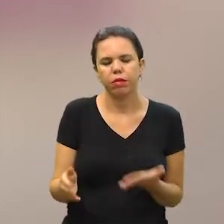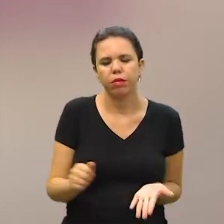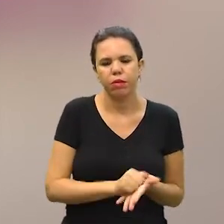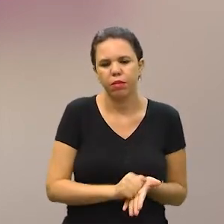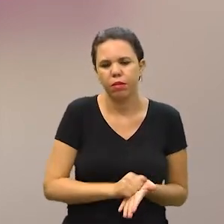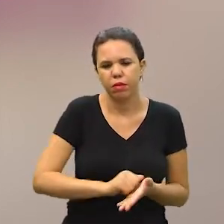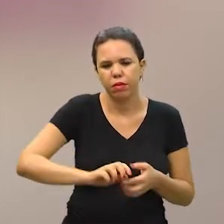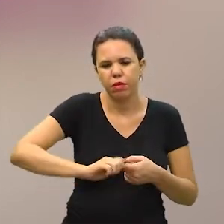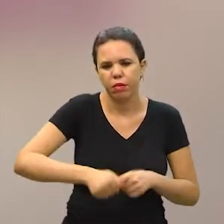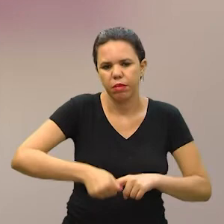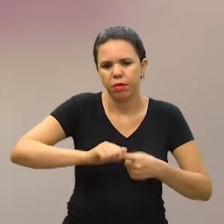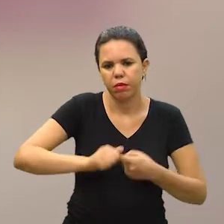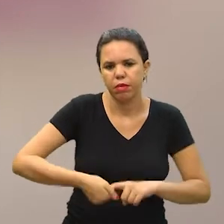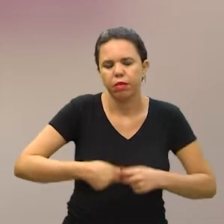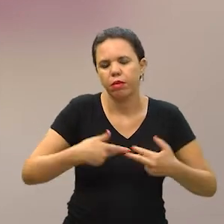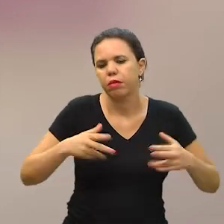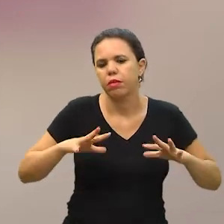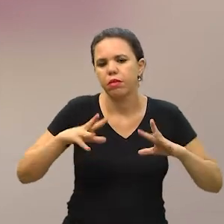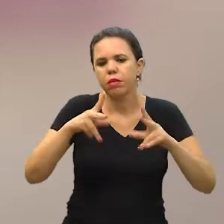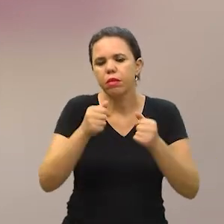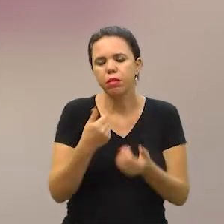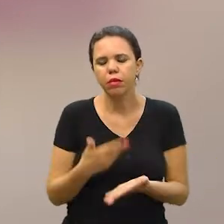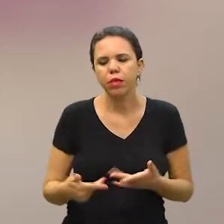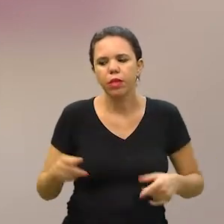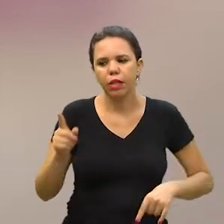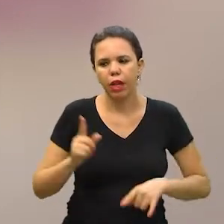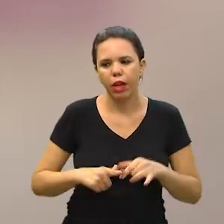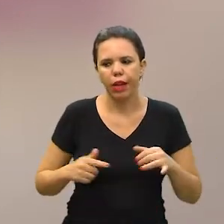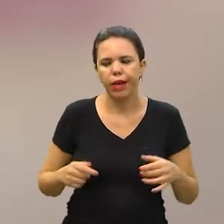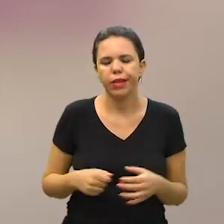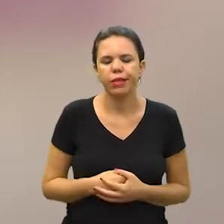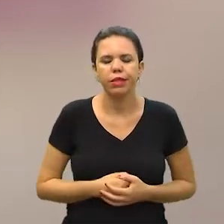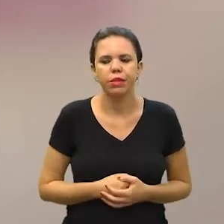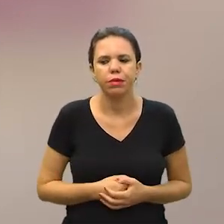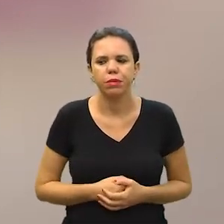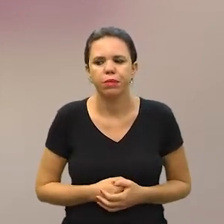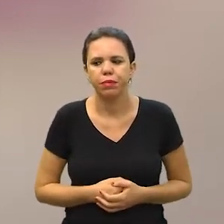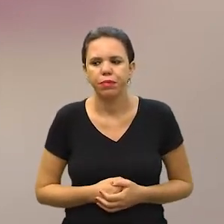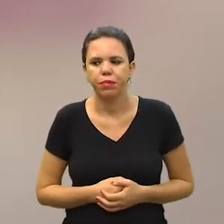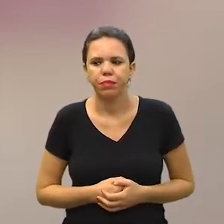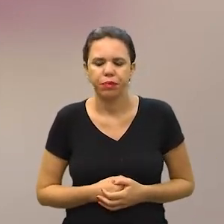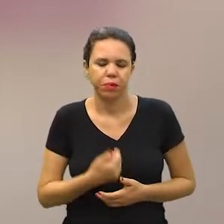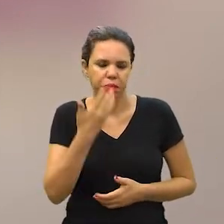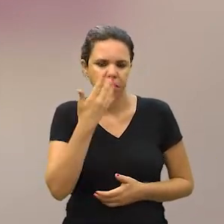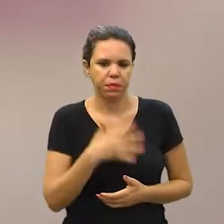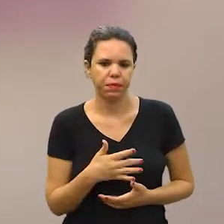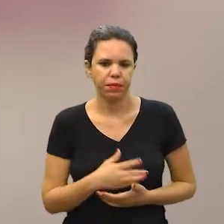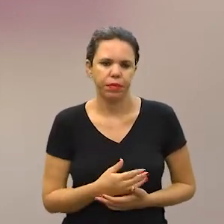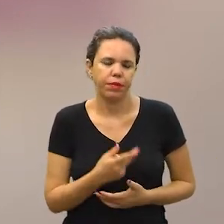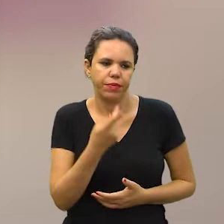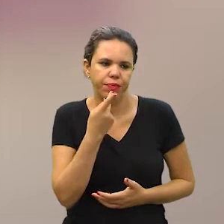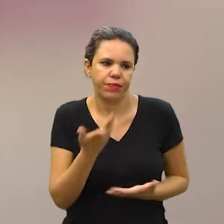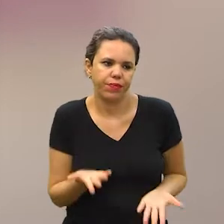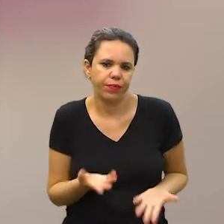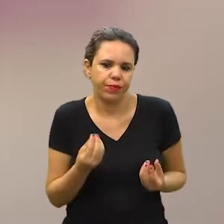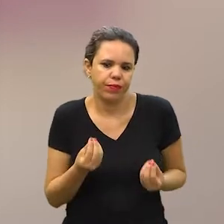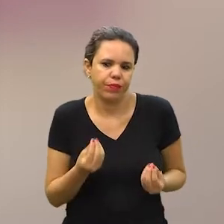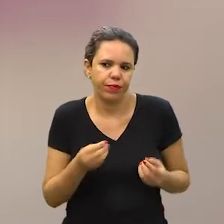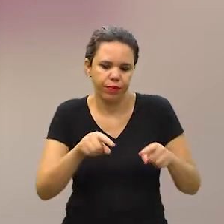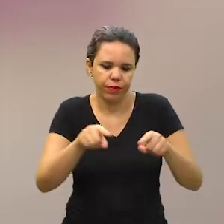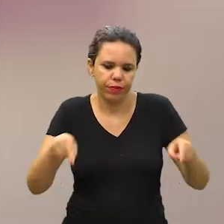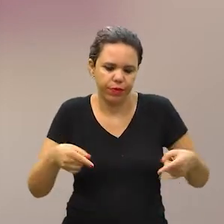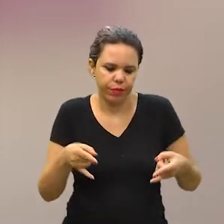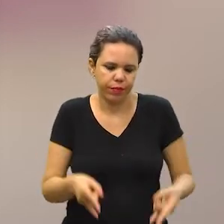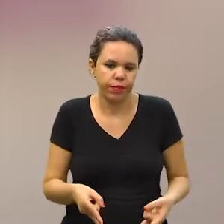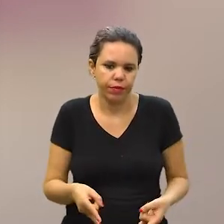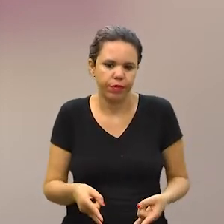borracha, perde apontador, no geral, perde muito os seus objetos, né? É aquela criança que a gente fala, mãe, como que é o